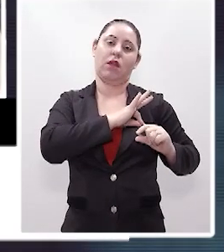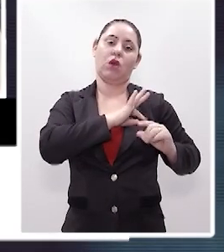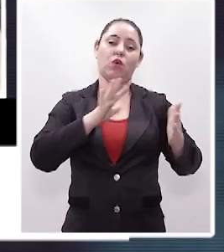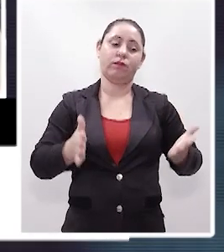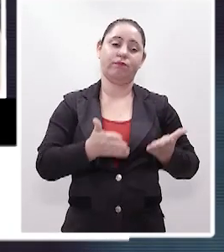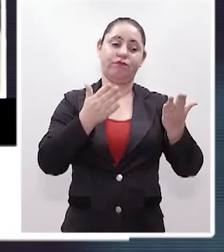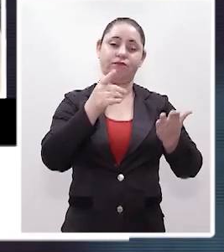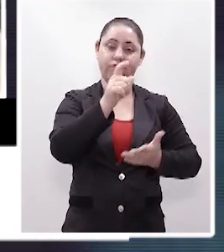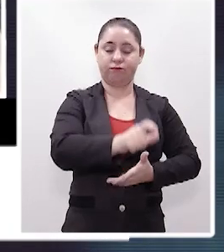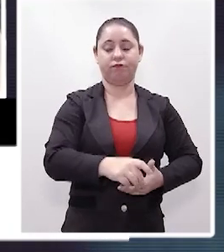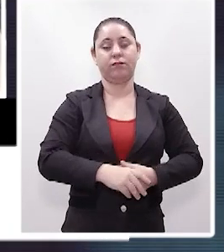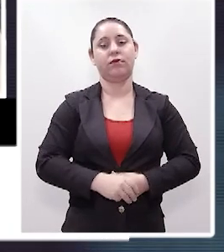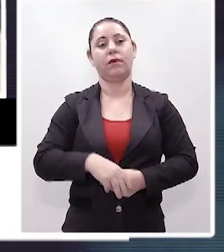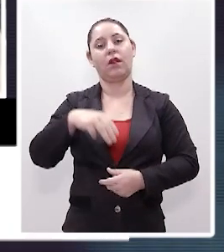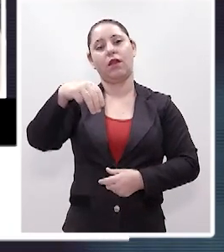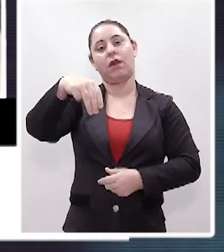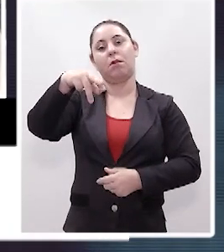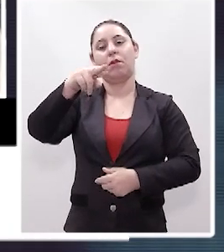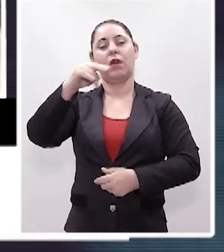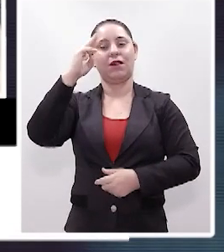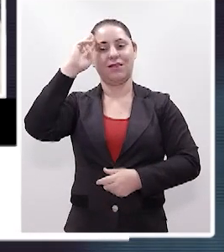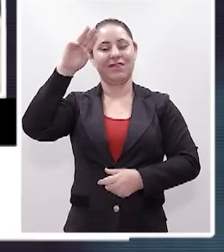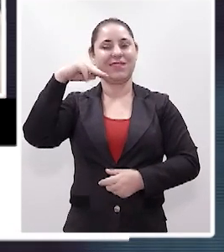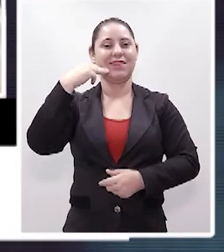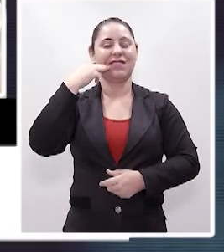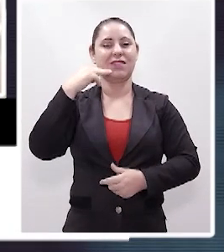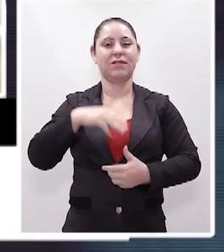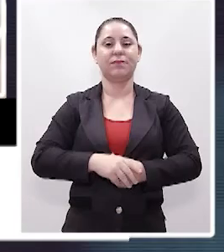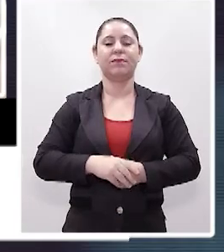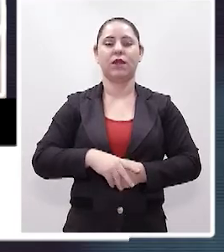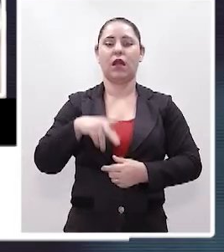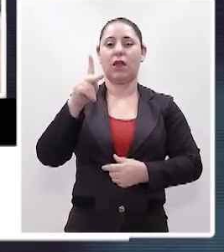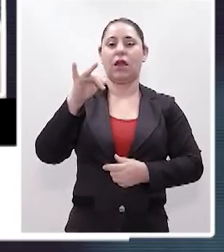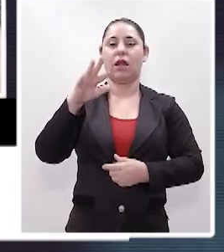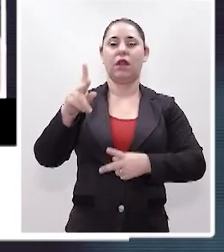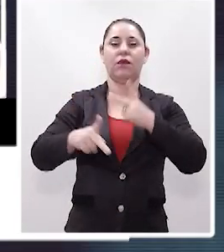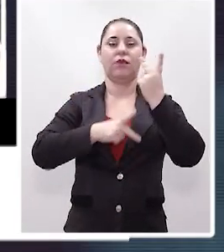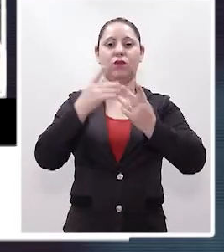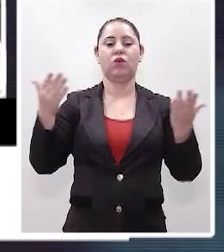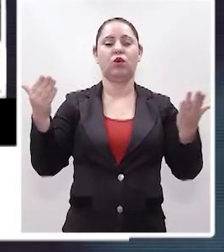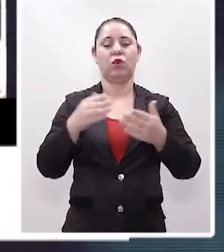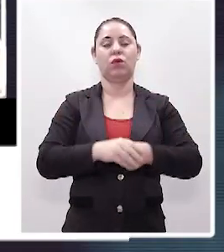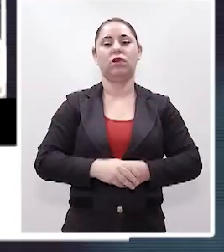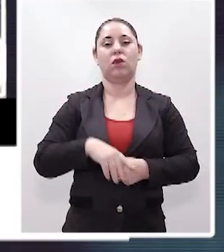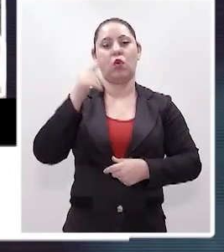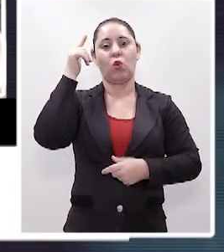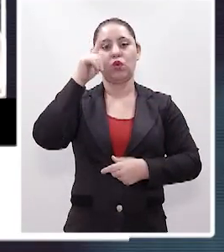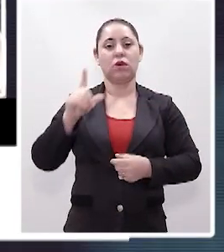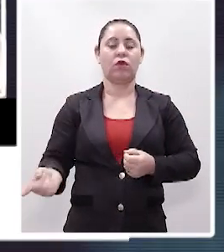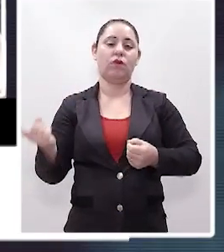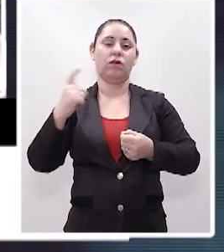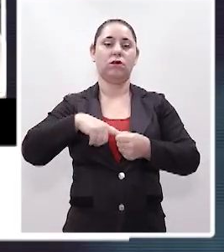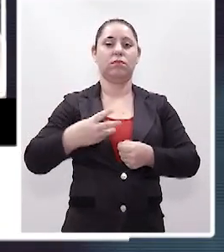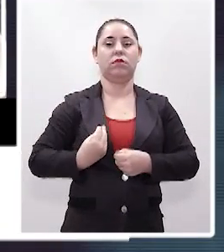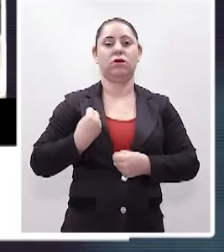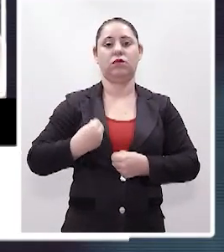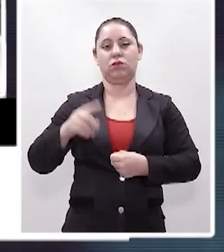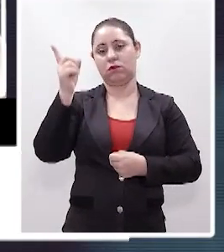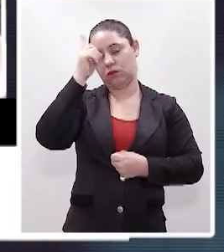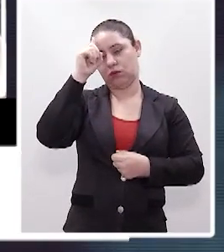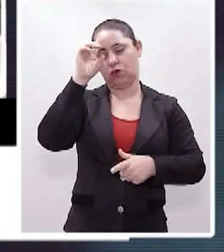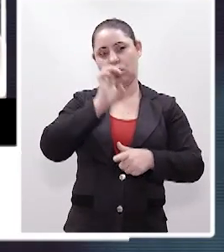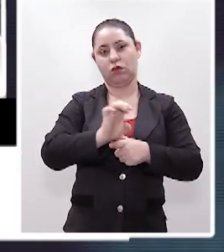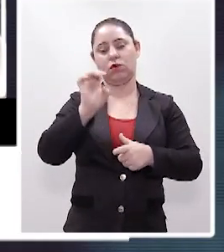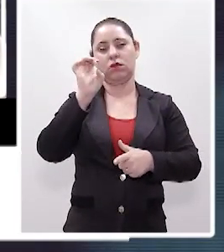eles. E, Marité, a Karine falou agora, né, que conseguiu fazer a retomada presencial. Já